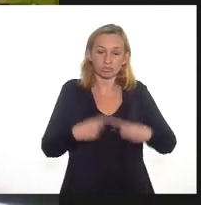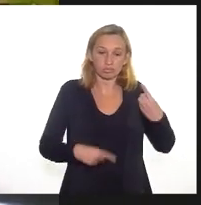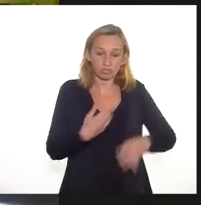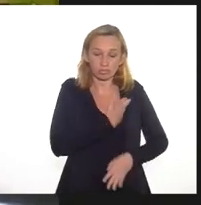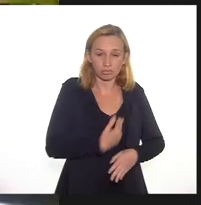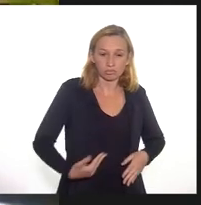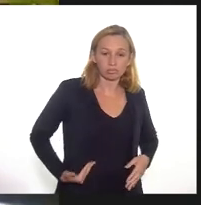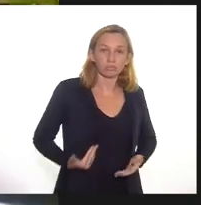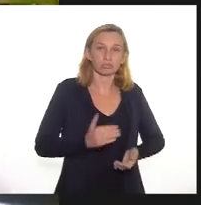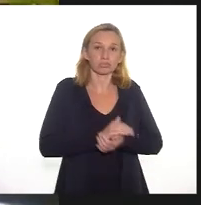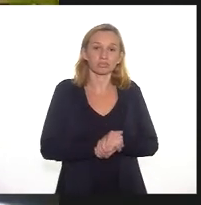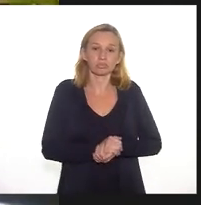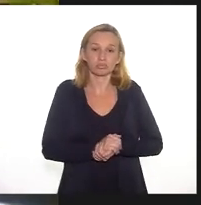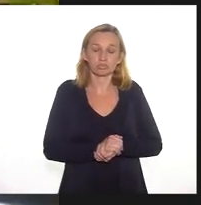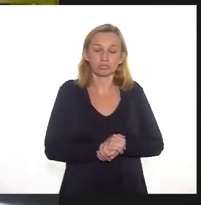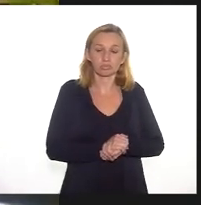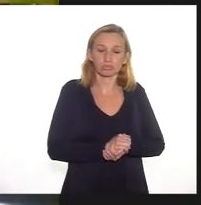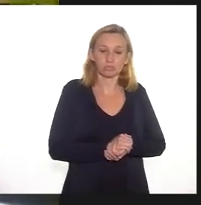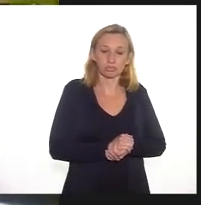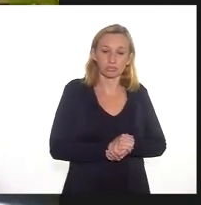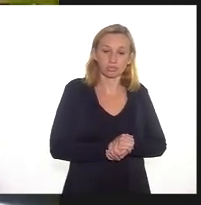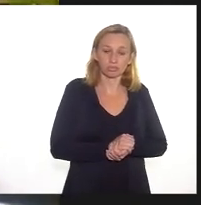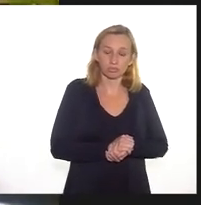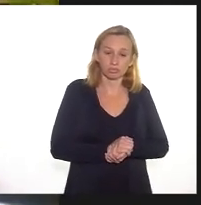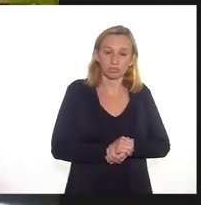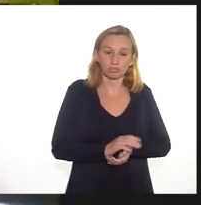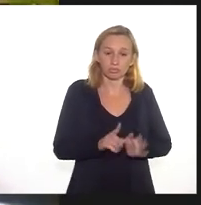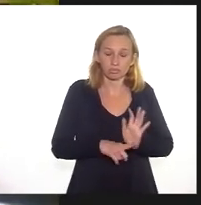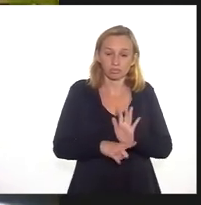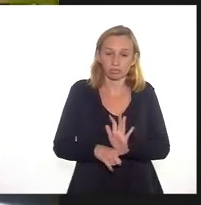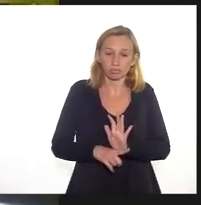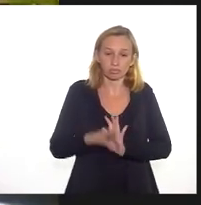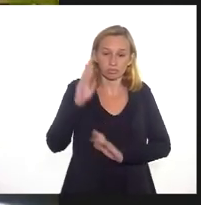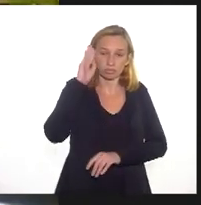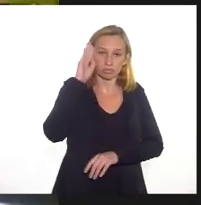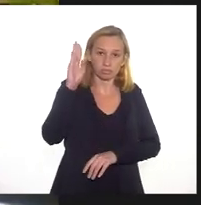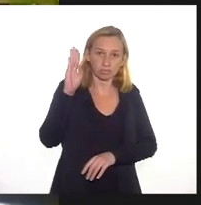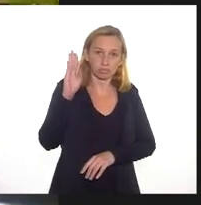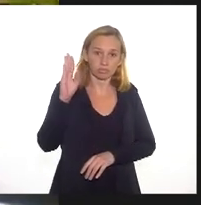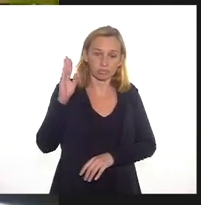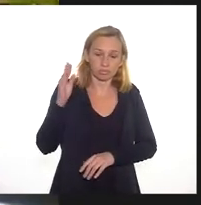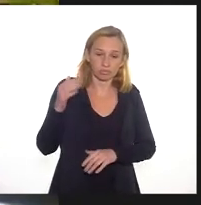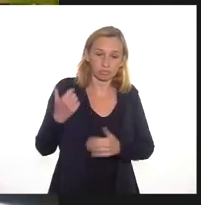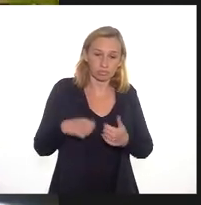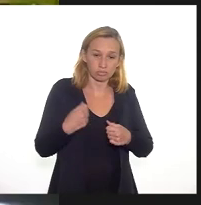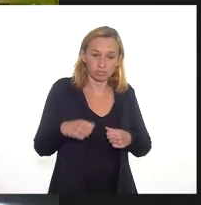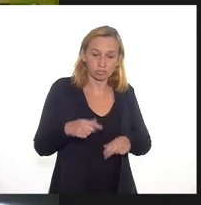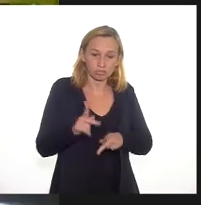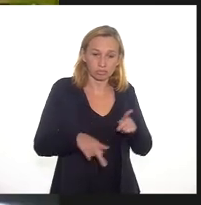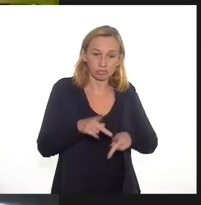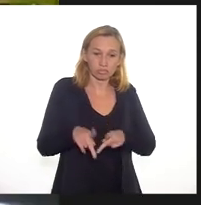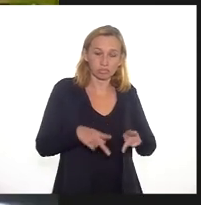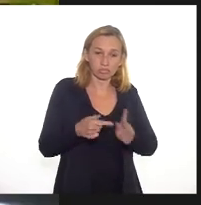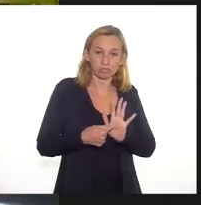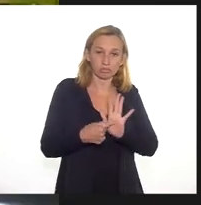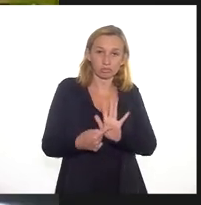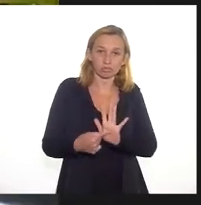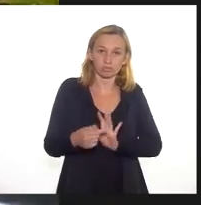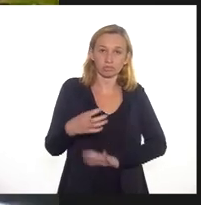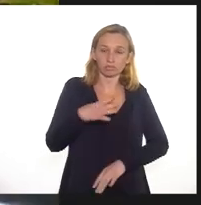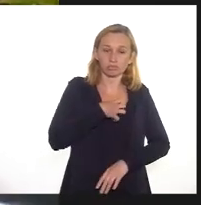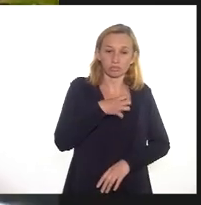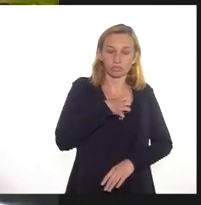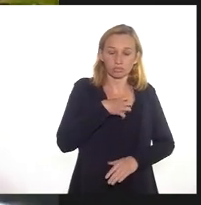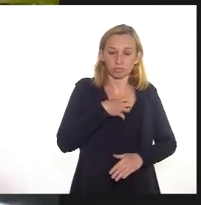que sane as principais demandas que a população nos coloca. E, nesse sentido,